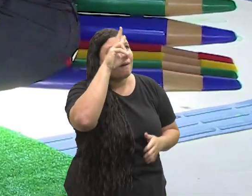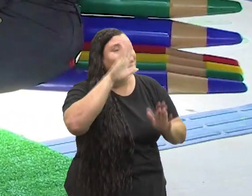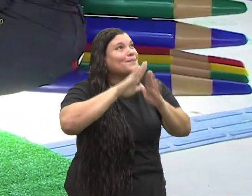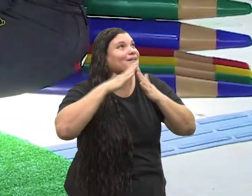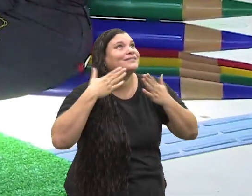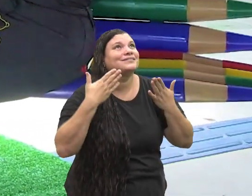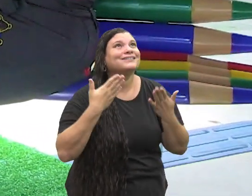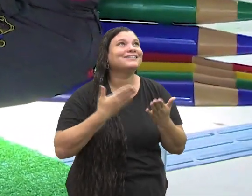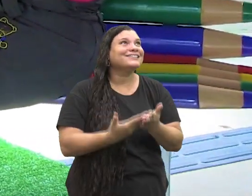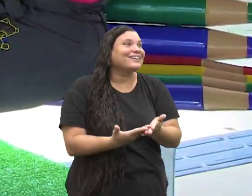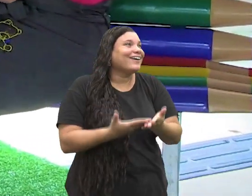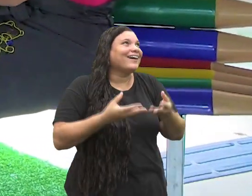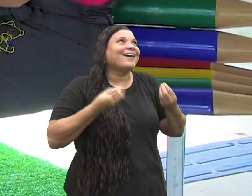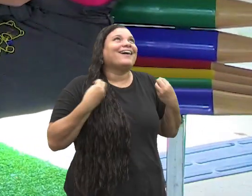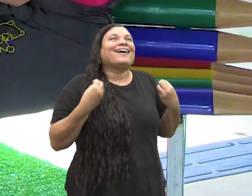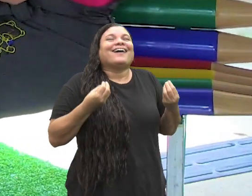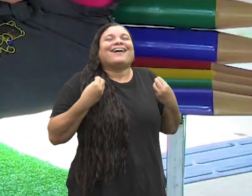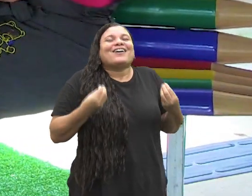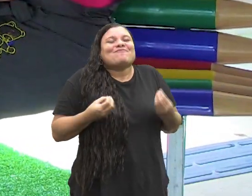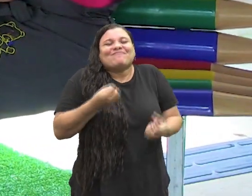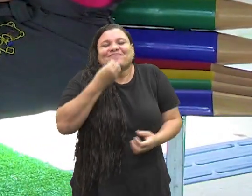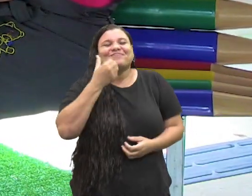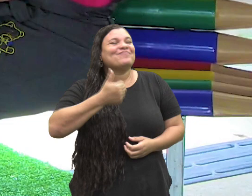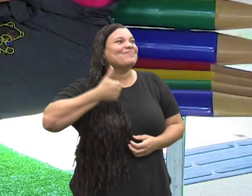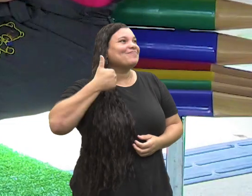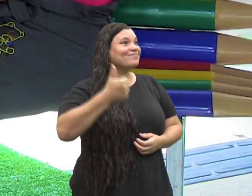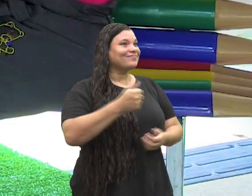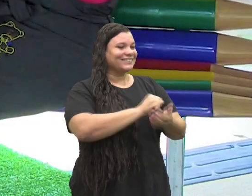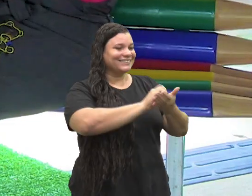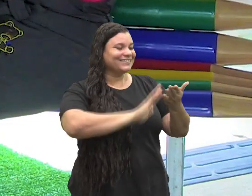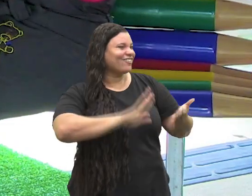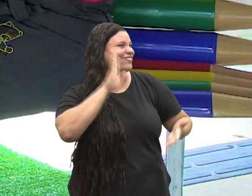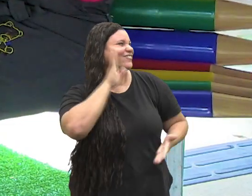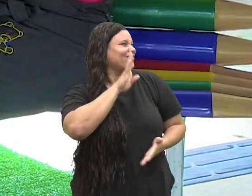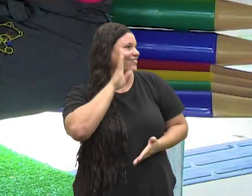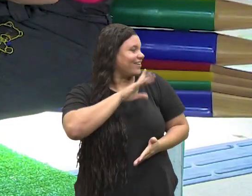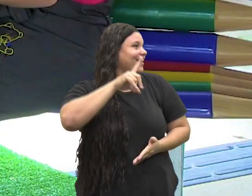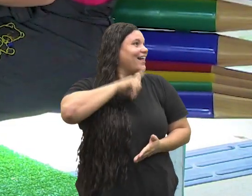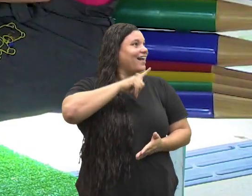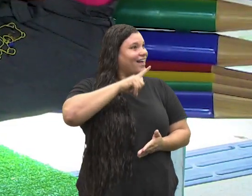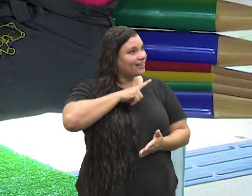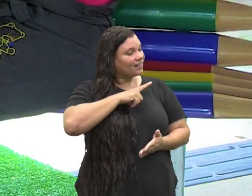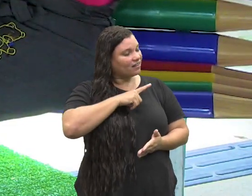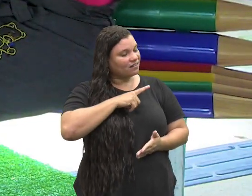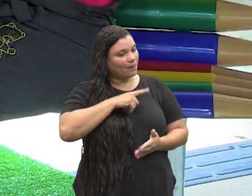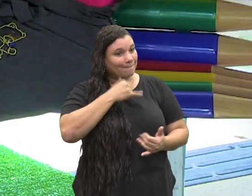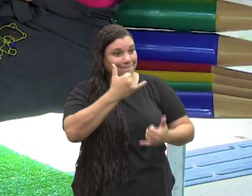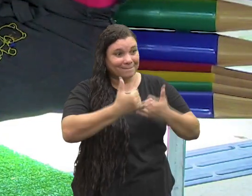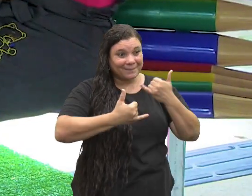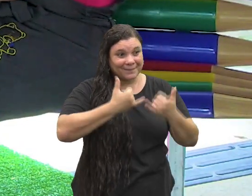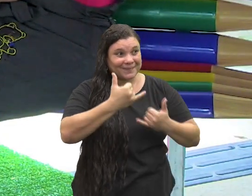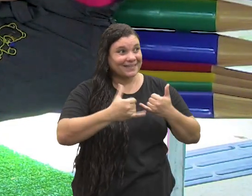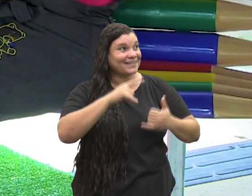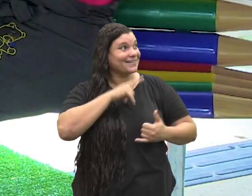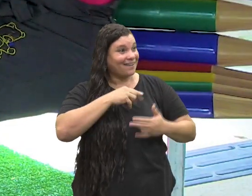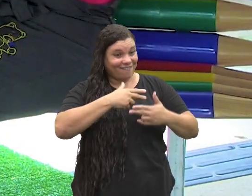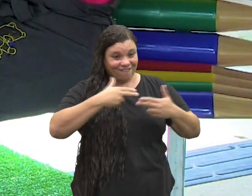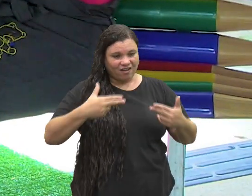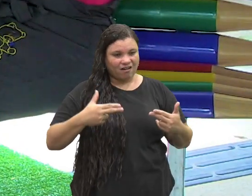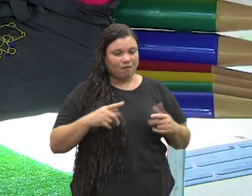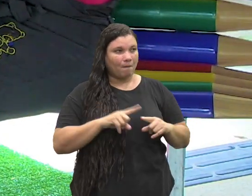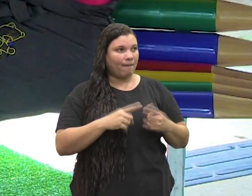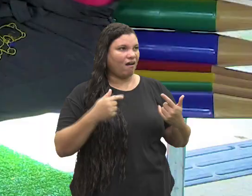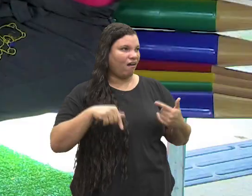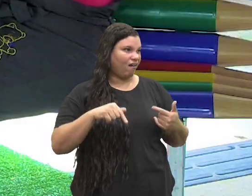escola, tantas atividades legais que a professora fazia. E aqui eu não tenho brinquedo, não tenho nada na minha casa. Então